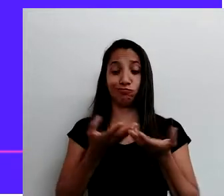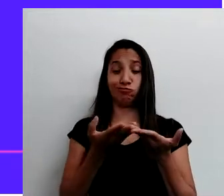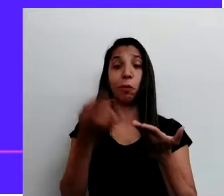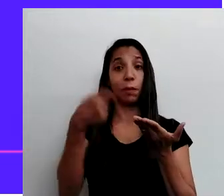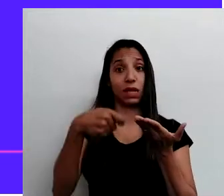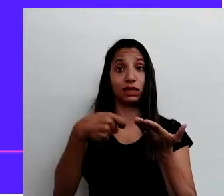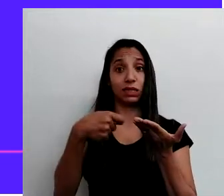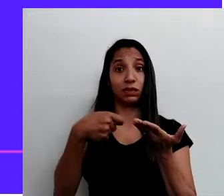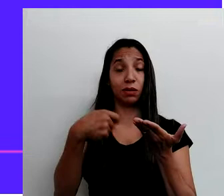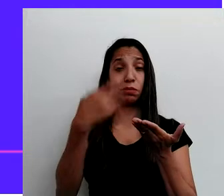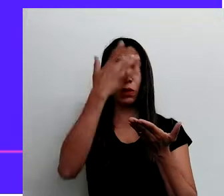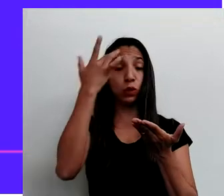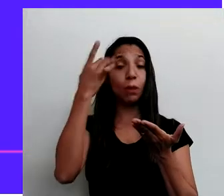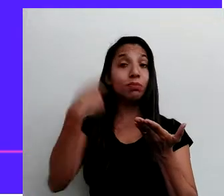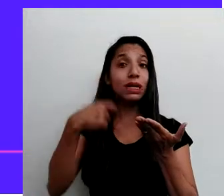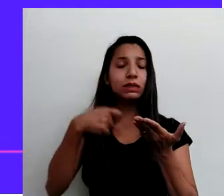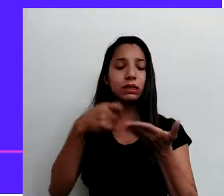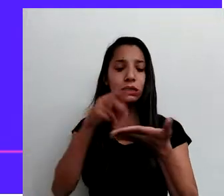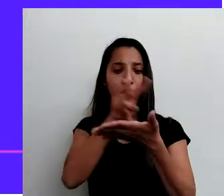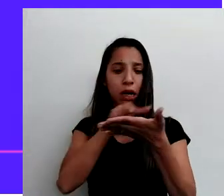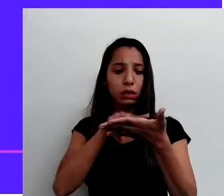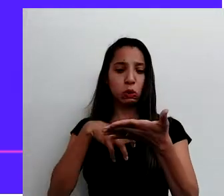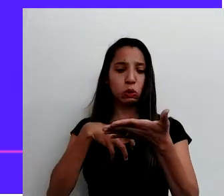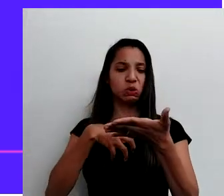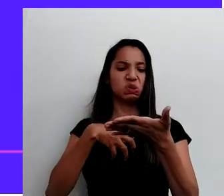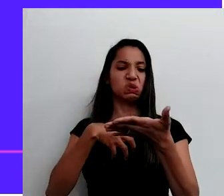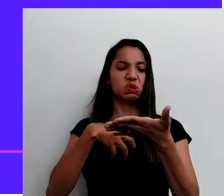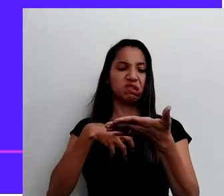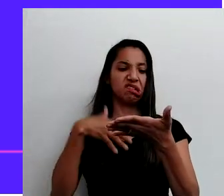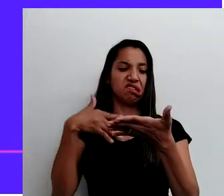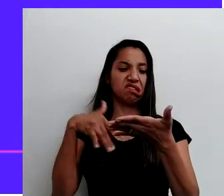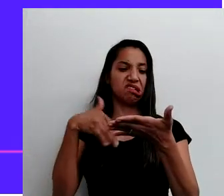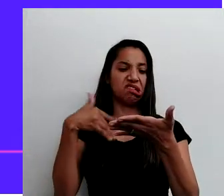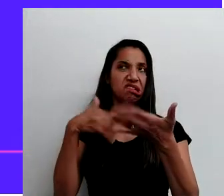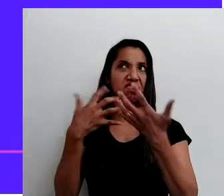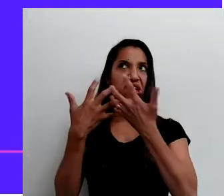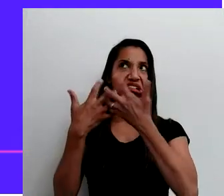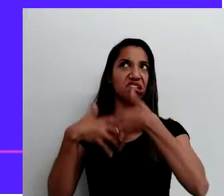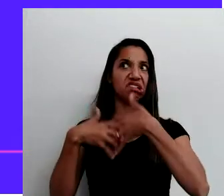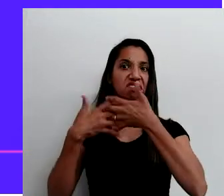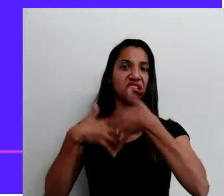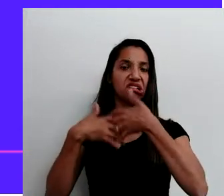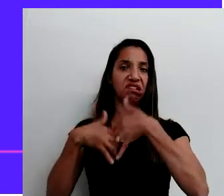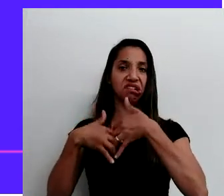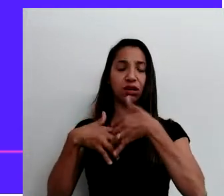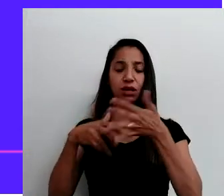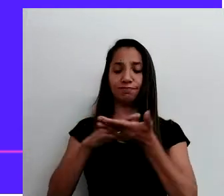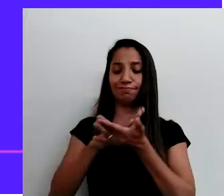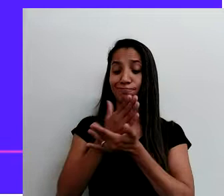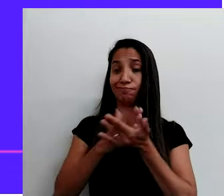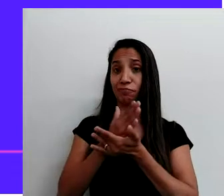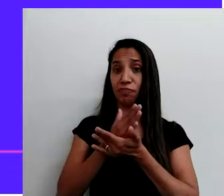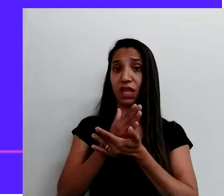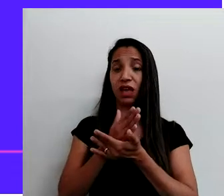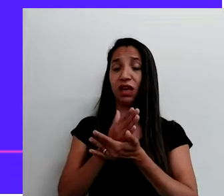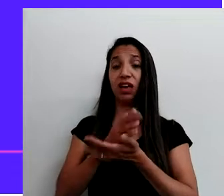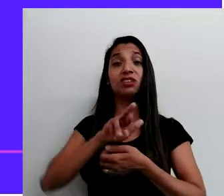não será uma cobertura agradável, né? Não será uma cobertura agradável para